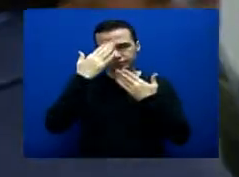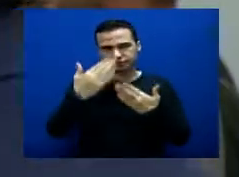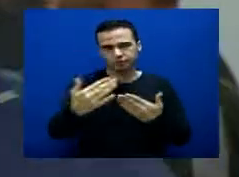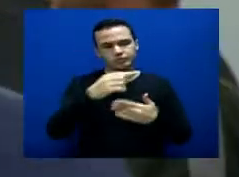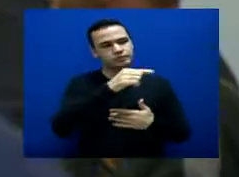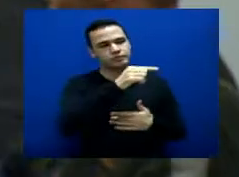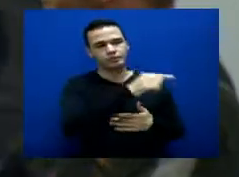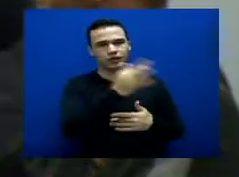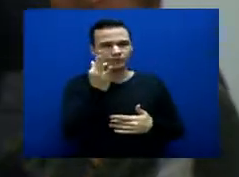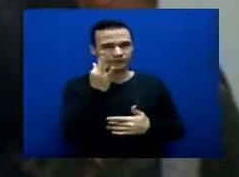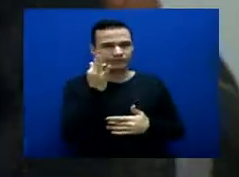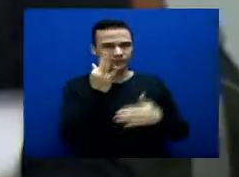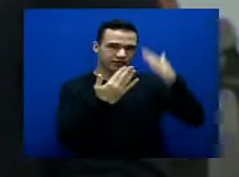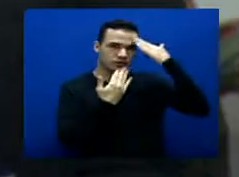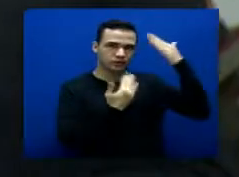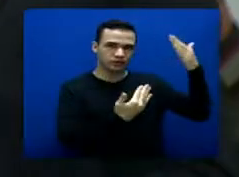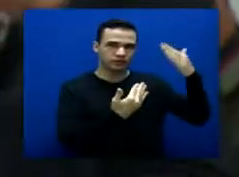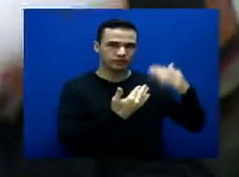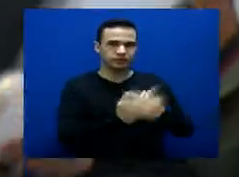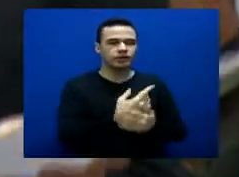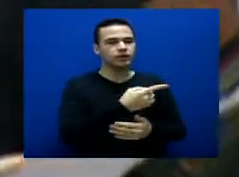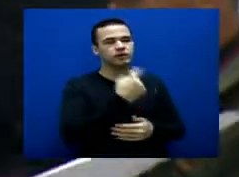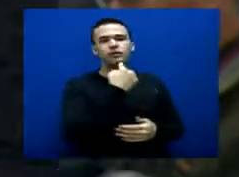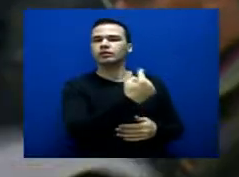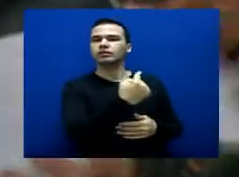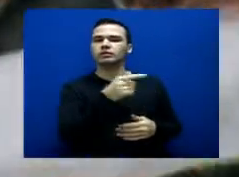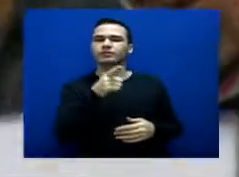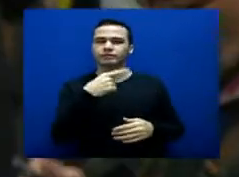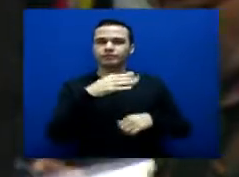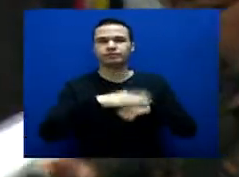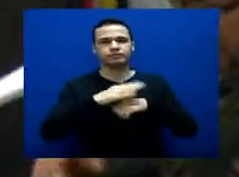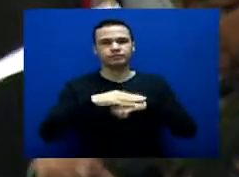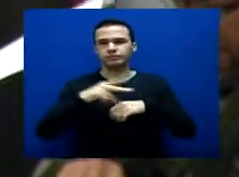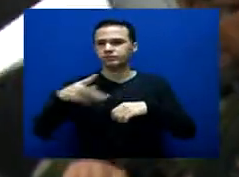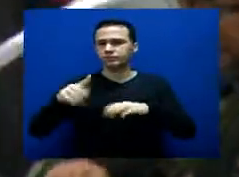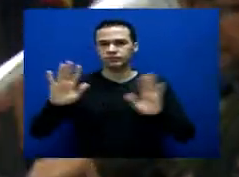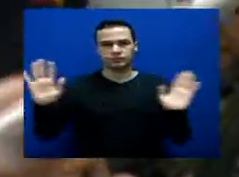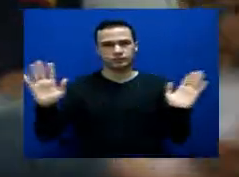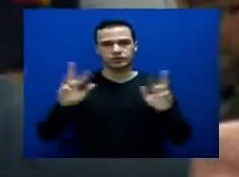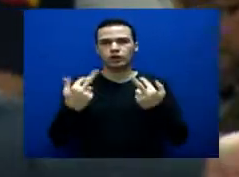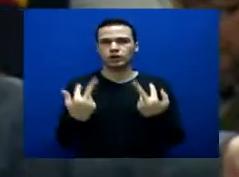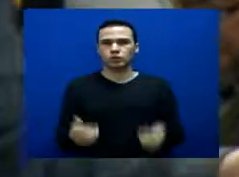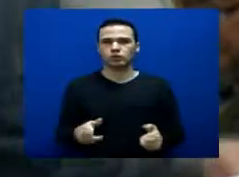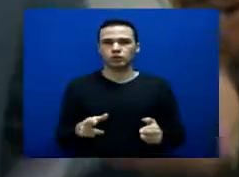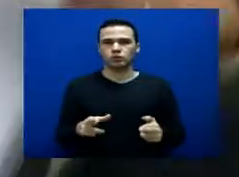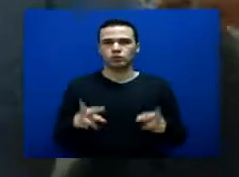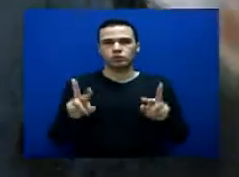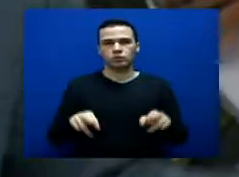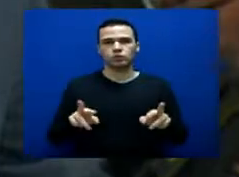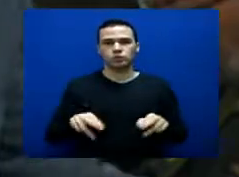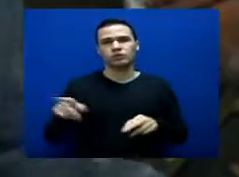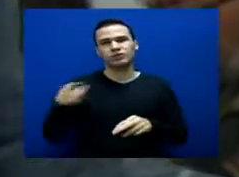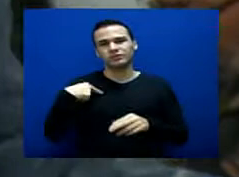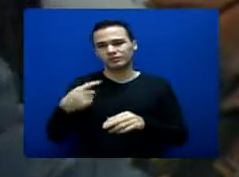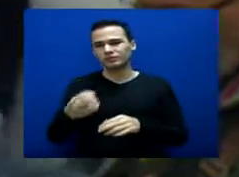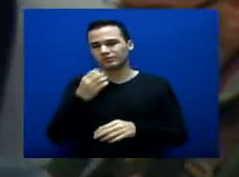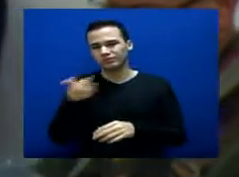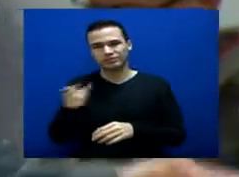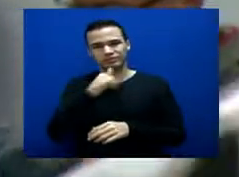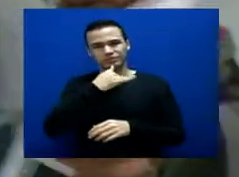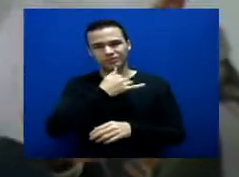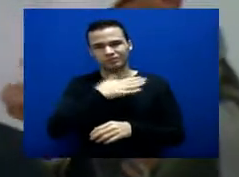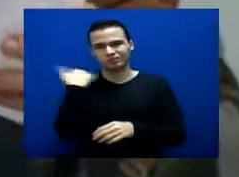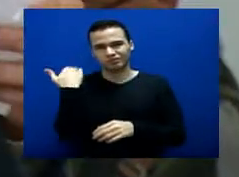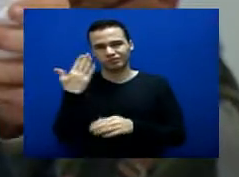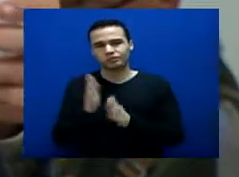Fernando? Agradeço você. O Fernando falou, faz você, Vitão, que é a mesma profissão. Então, Militão, quero que esse voto de pesar, por